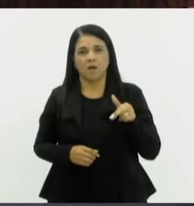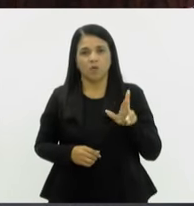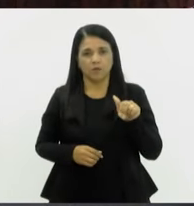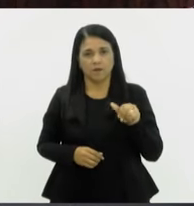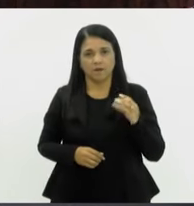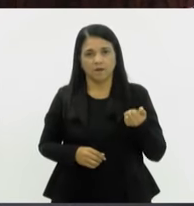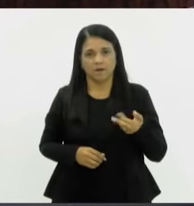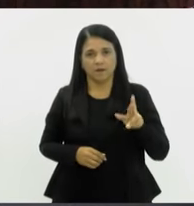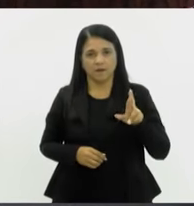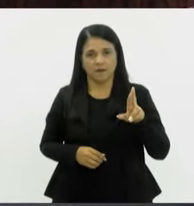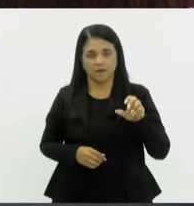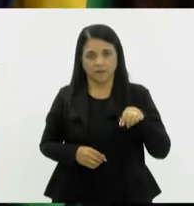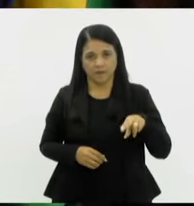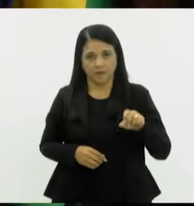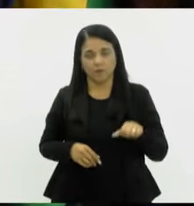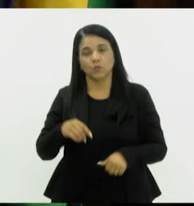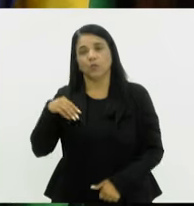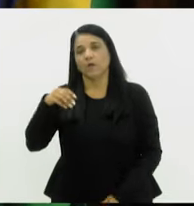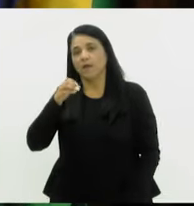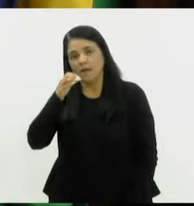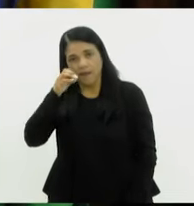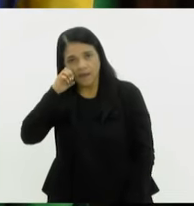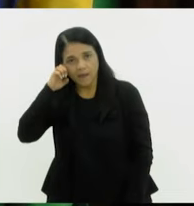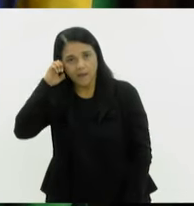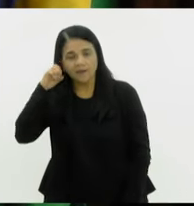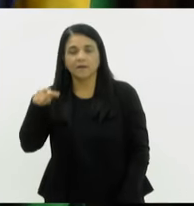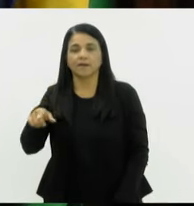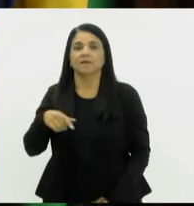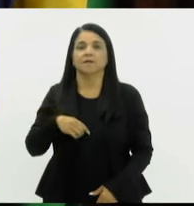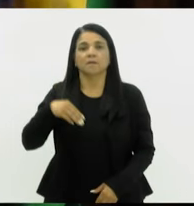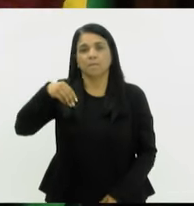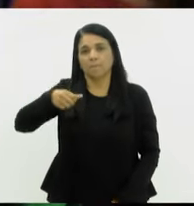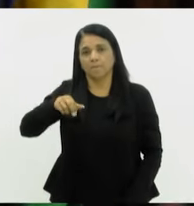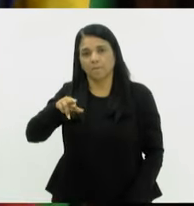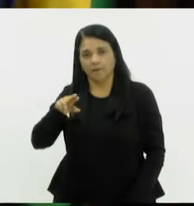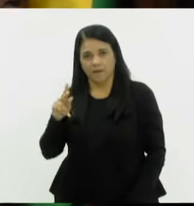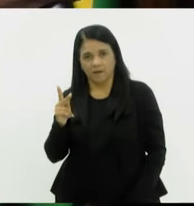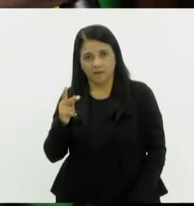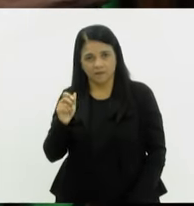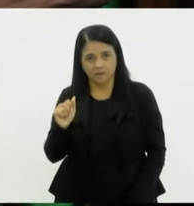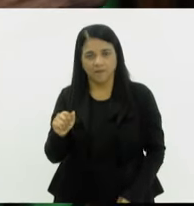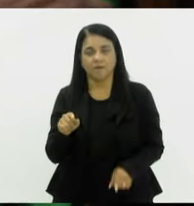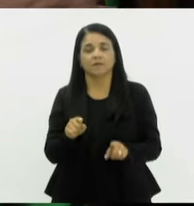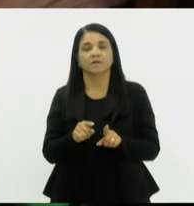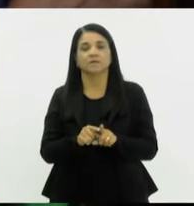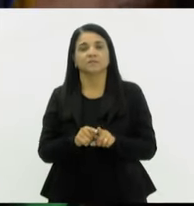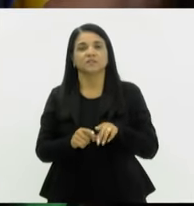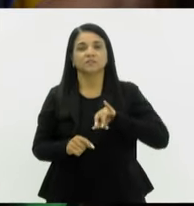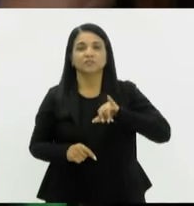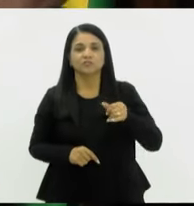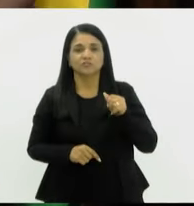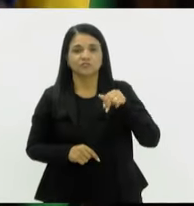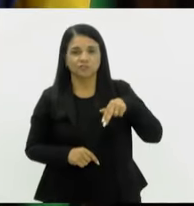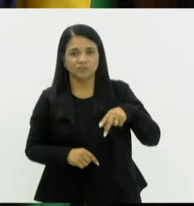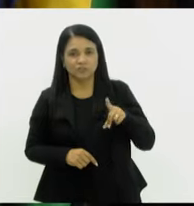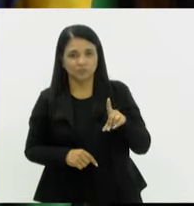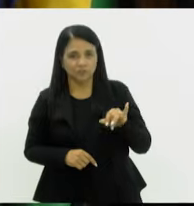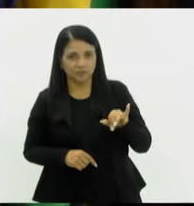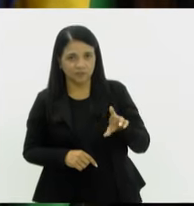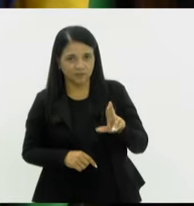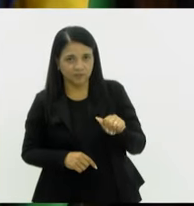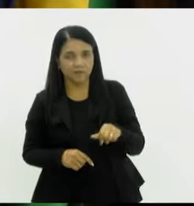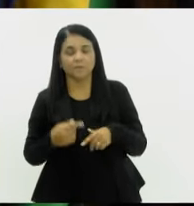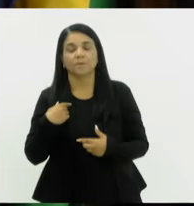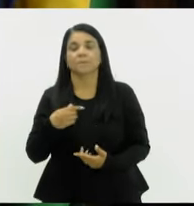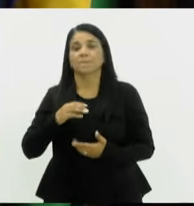taimo a Marta Rocha cumprimentar cumprimentar a Jandira